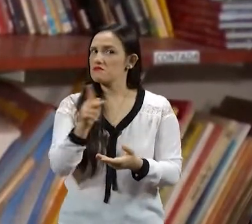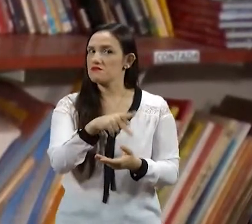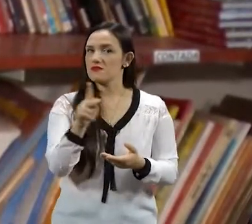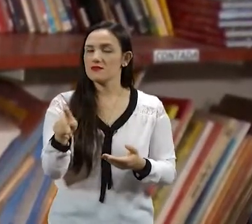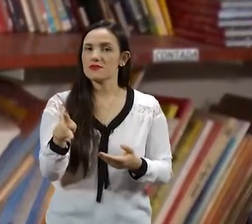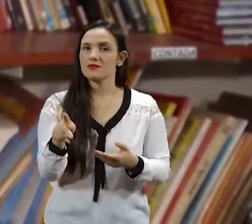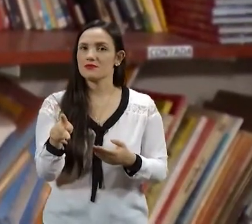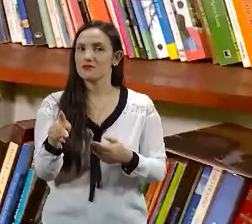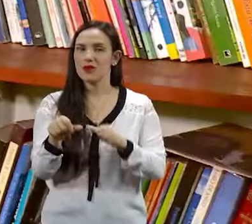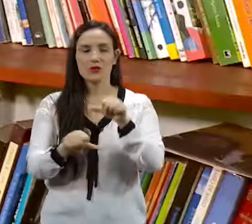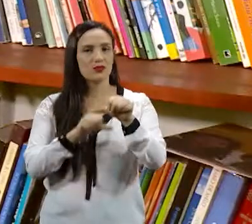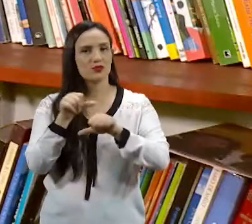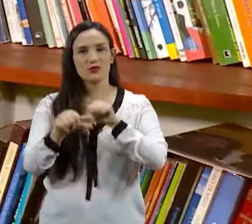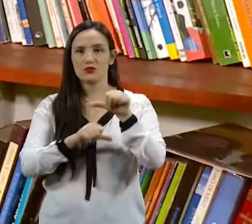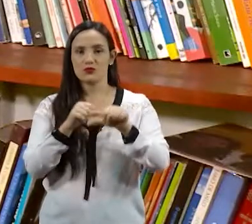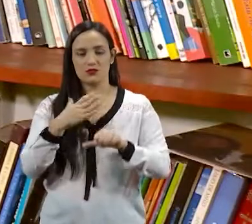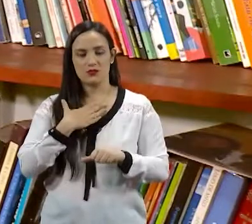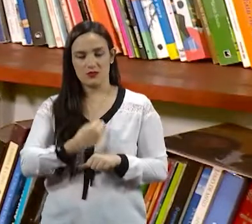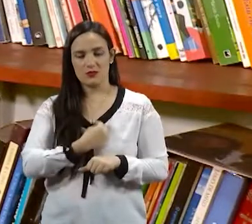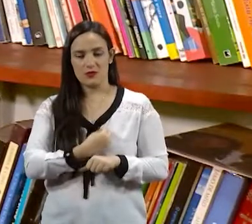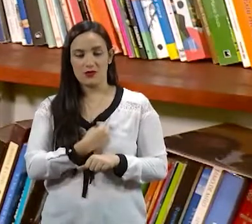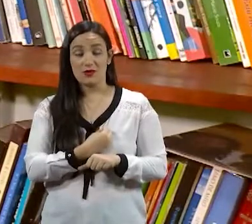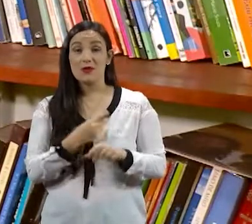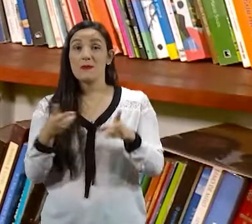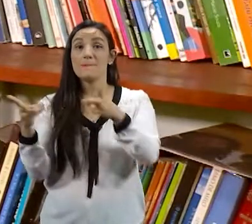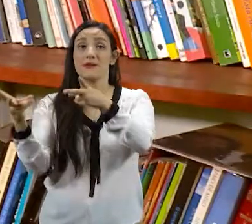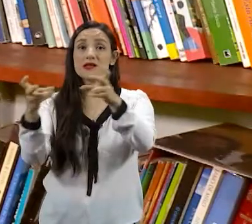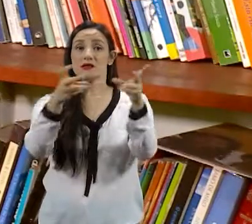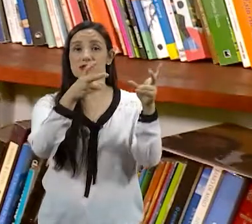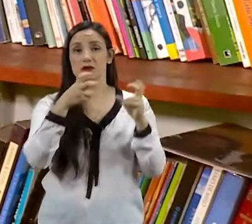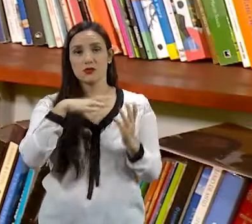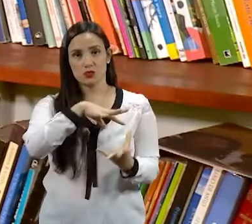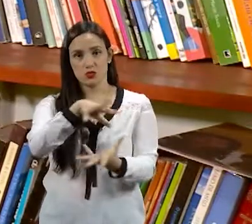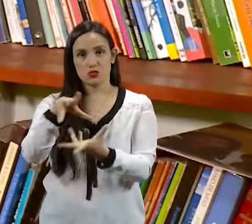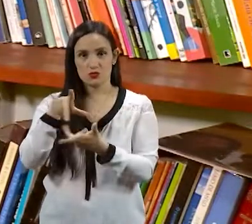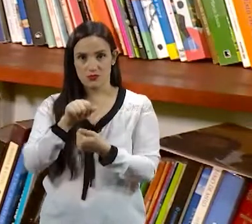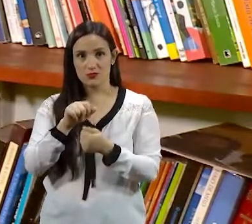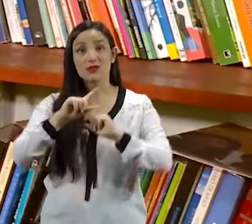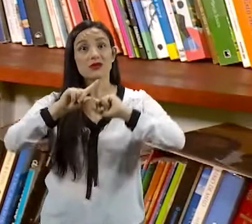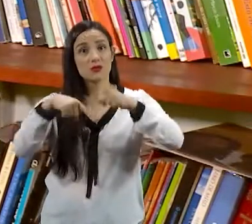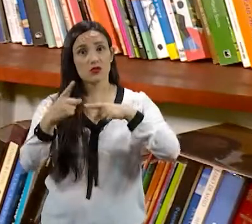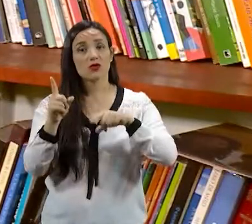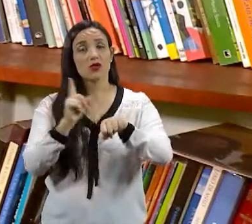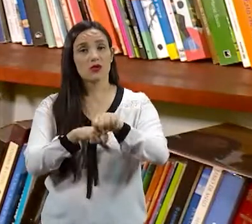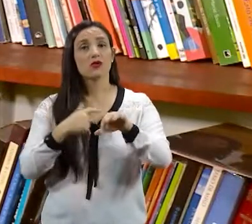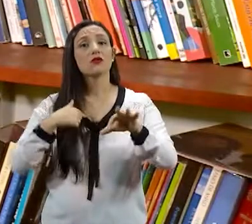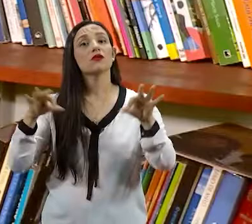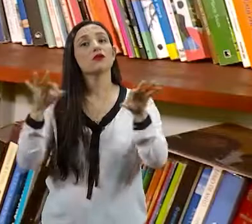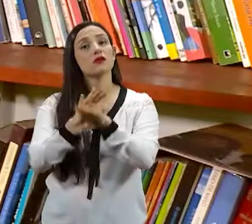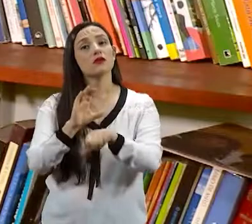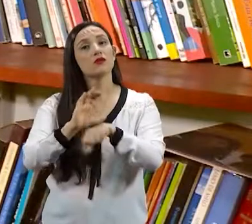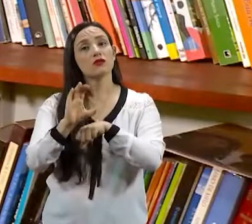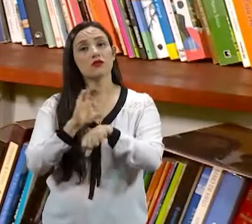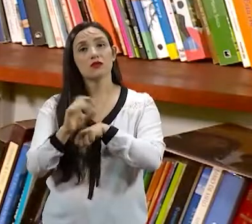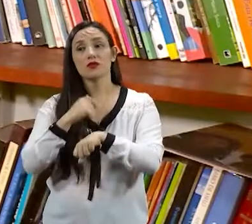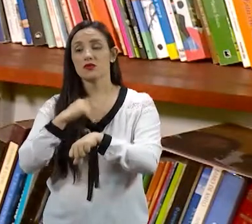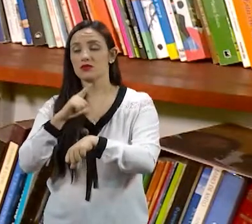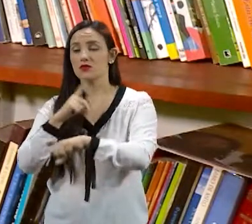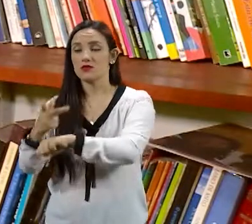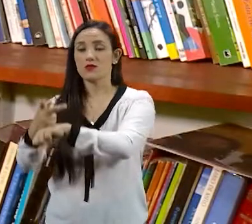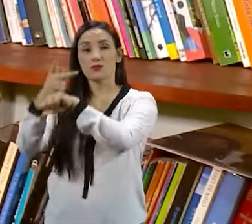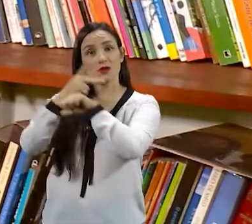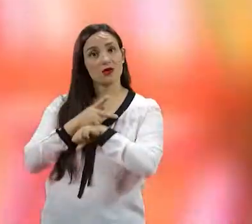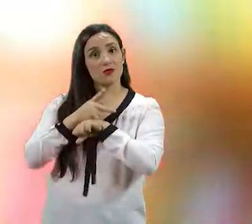bons professores, mudou a minha noção de vida e questão de mundo. E eu tive um prêmio ao final do curso, que foi